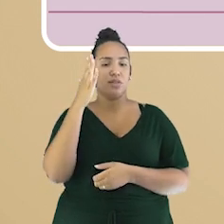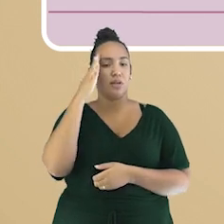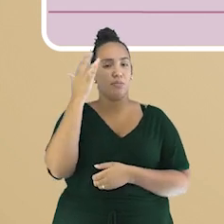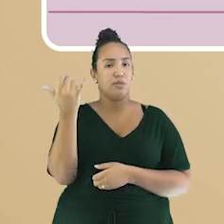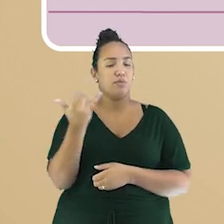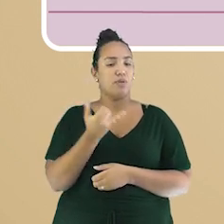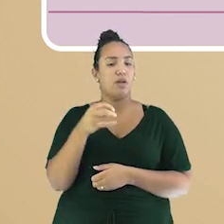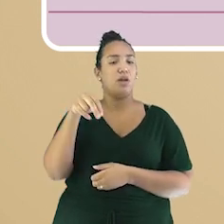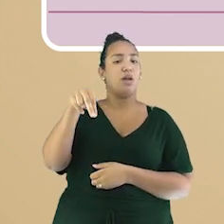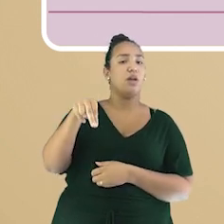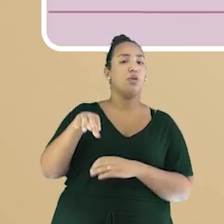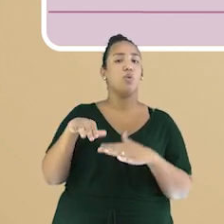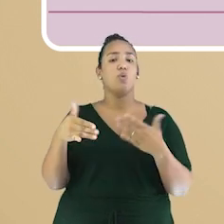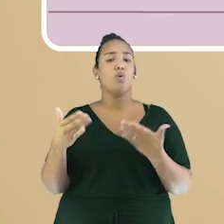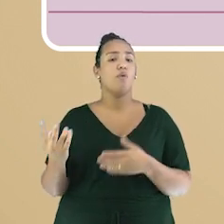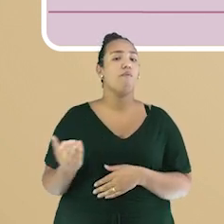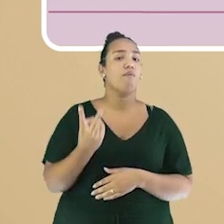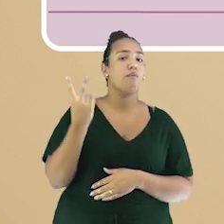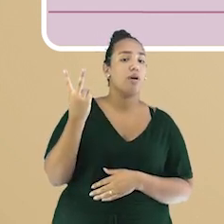de n?